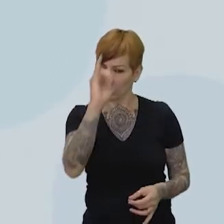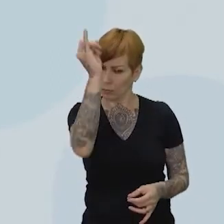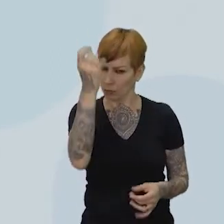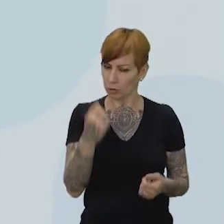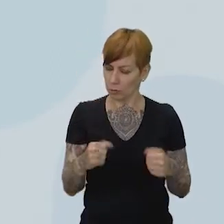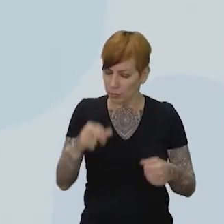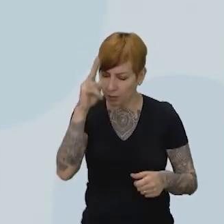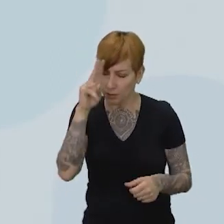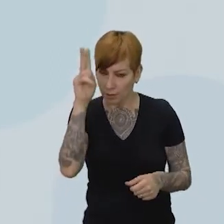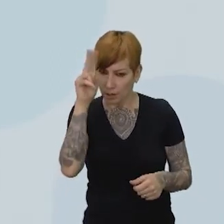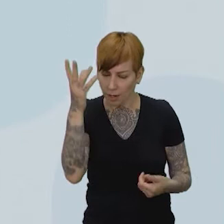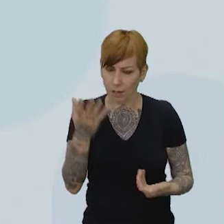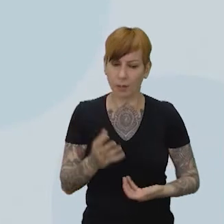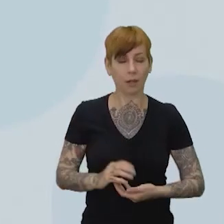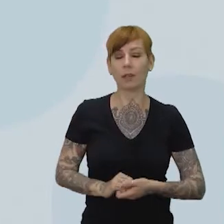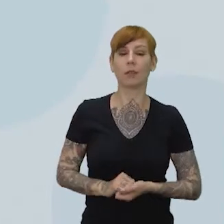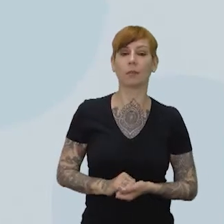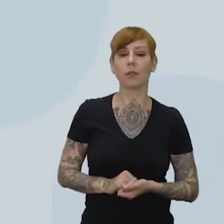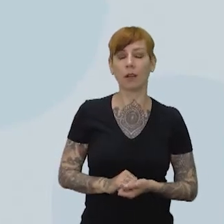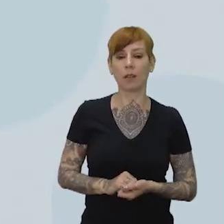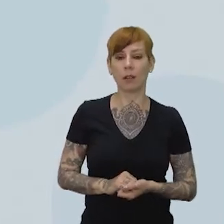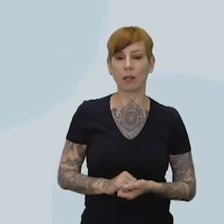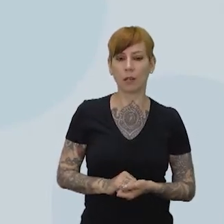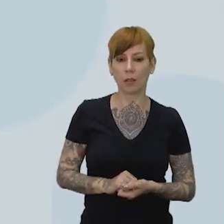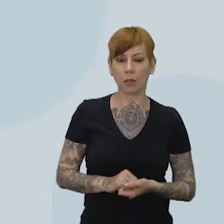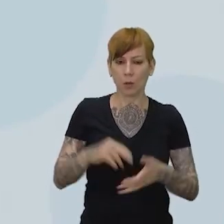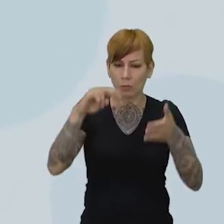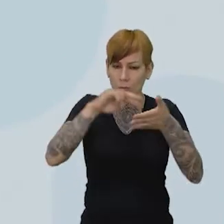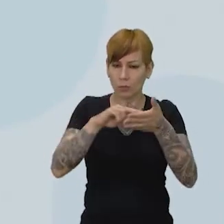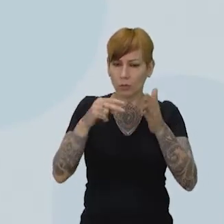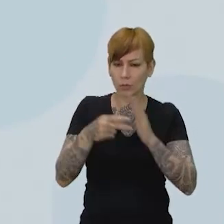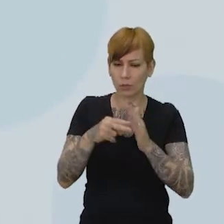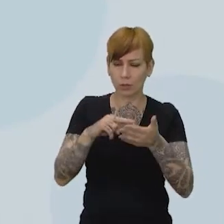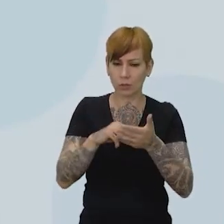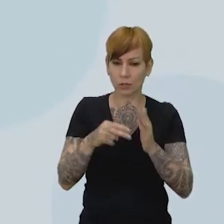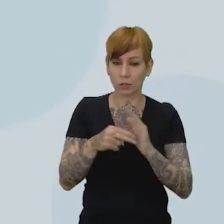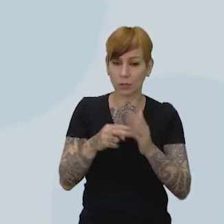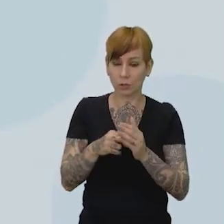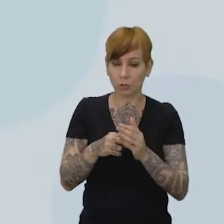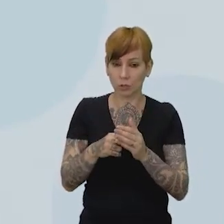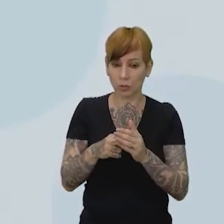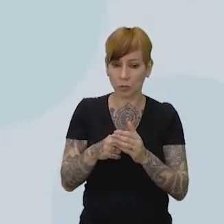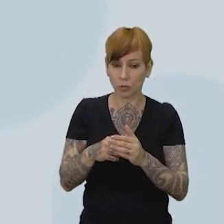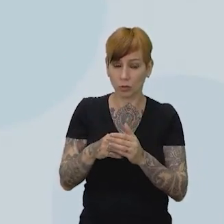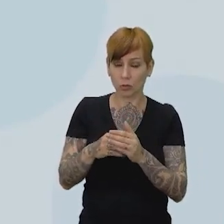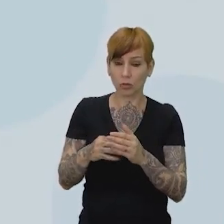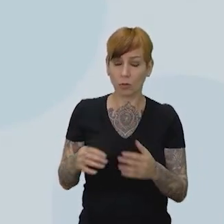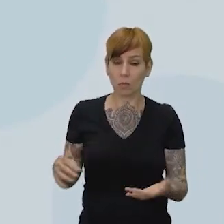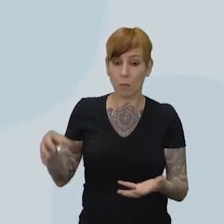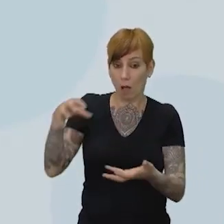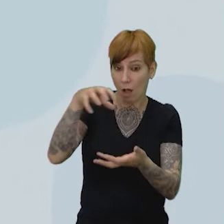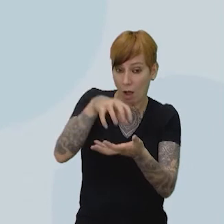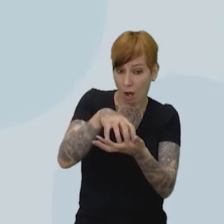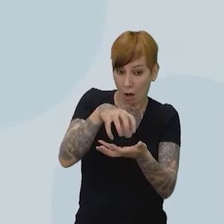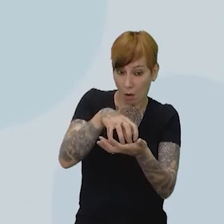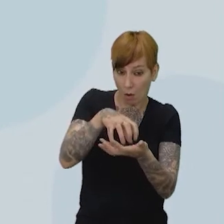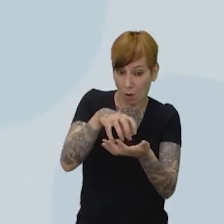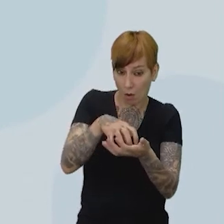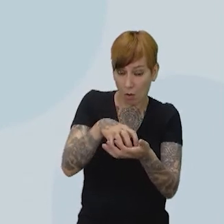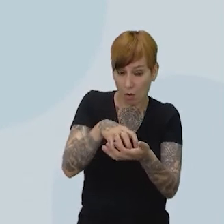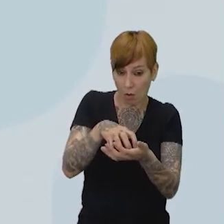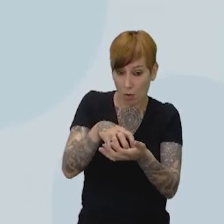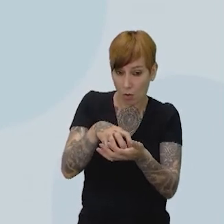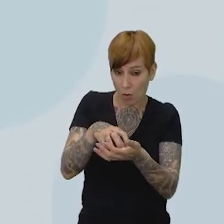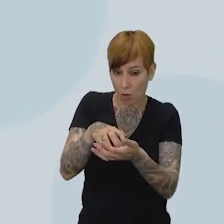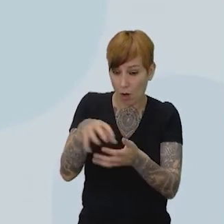pode esquecer é que o sentido dessa colonização era explorar